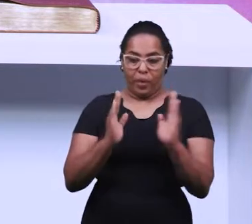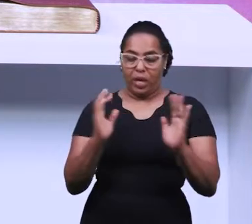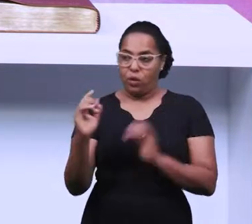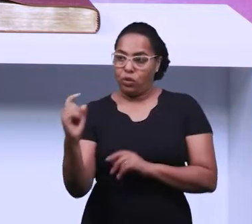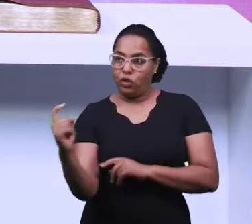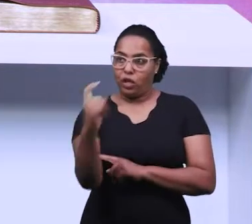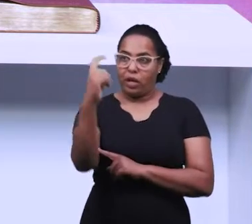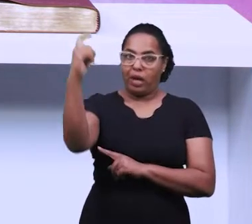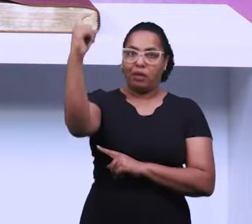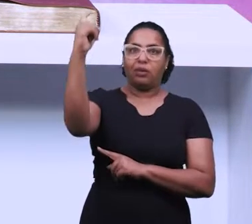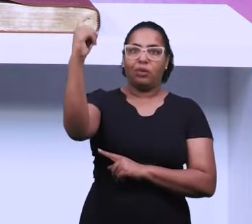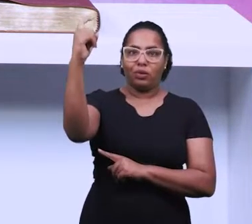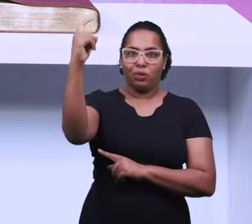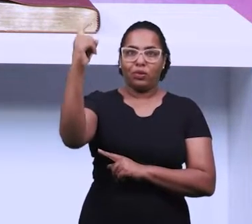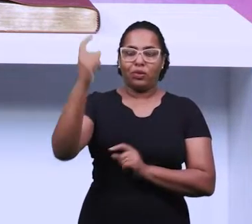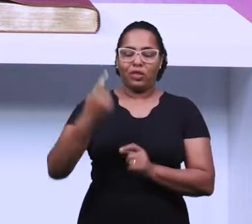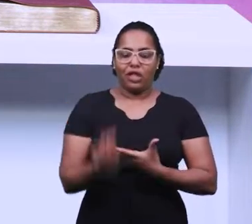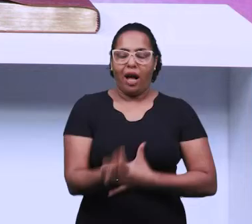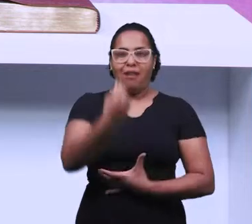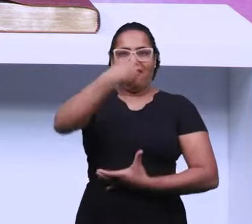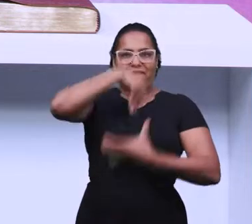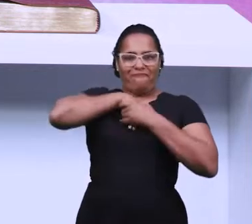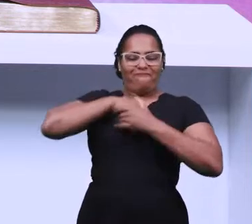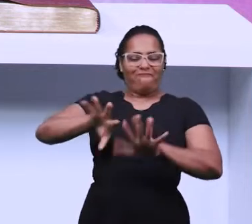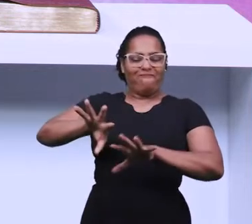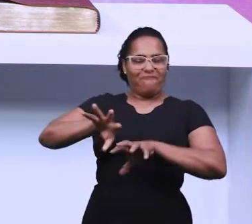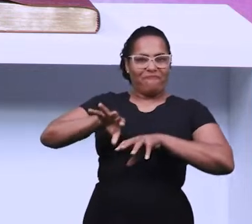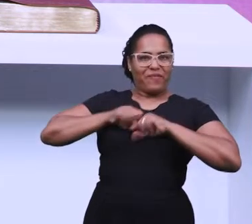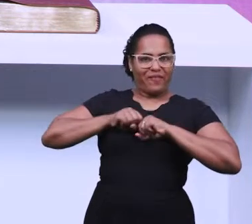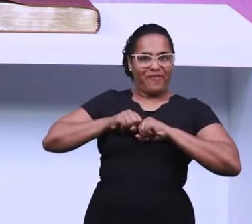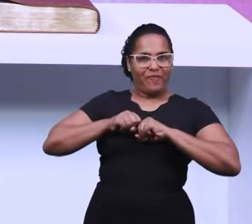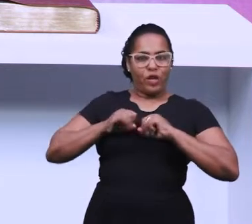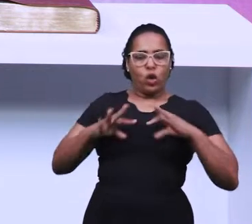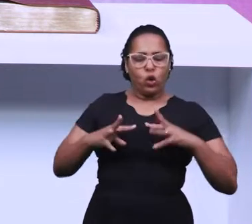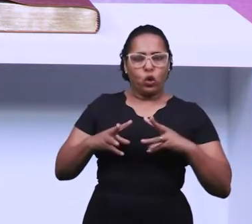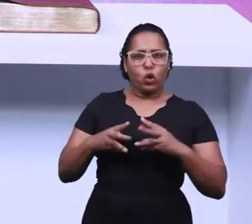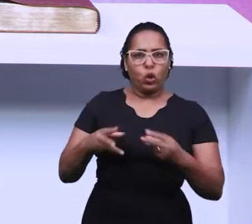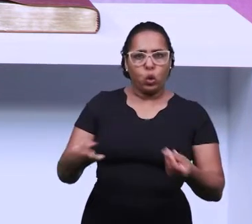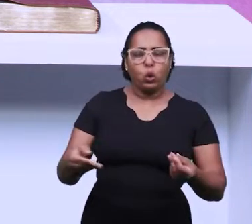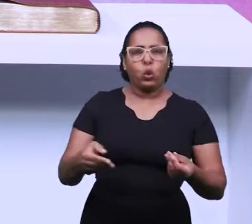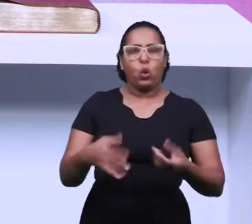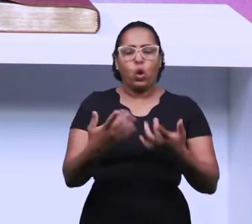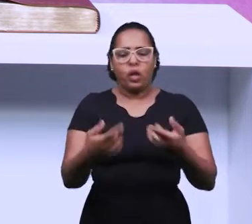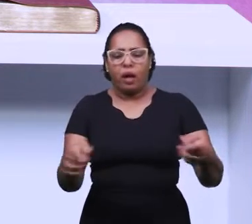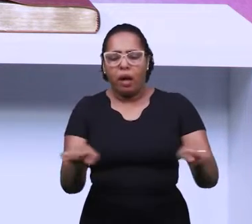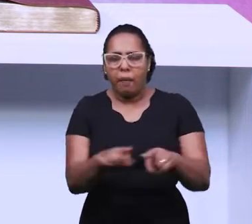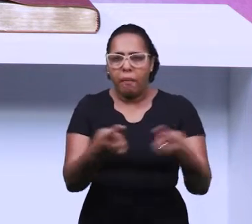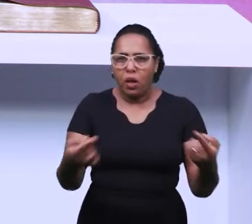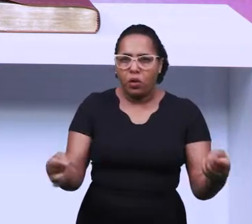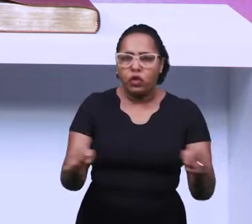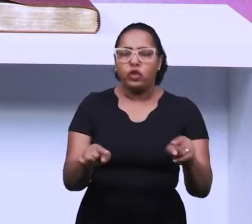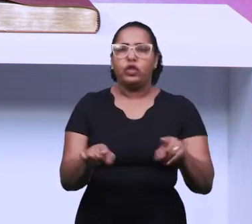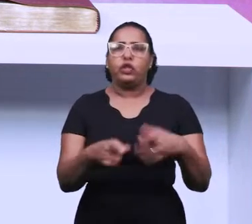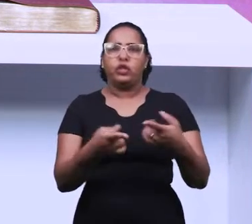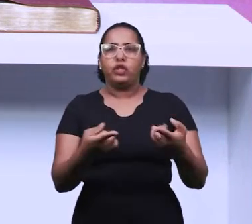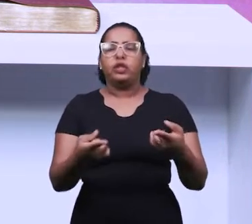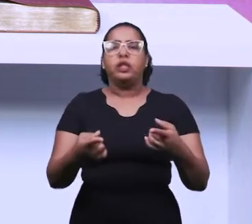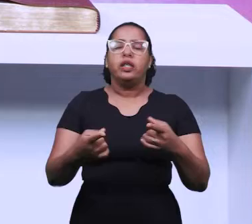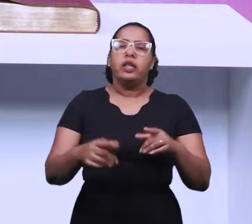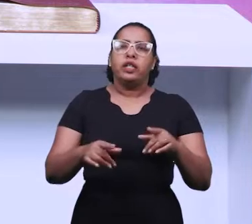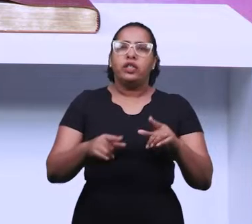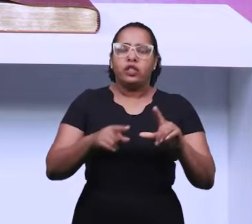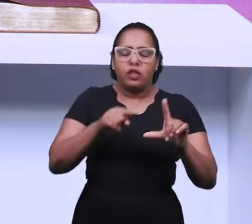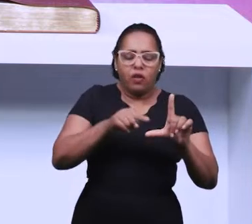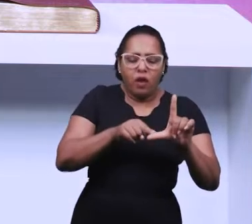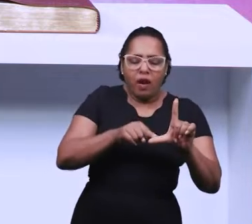adulta, elas já tenham isso mais internalizado. Toda essa questão melódica, harmônica, as questões de